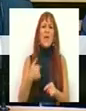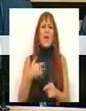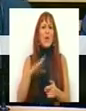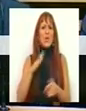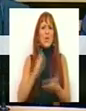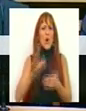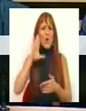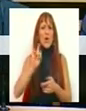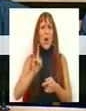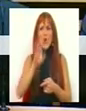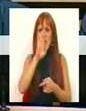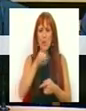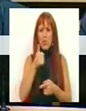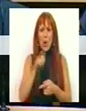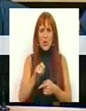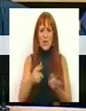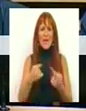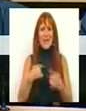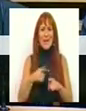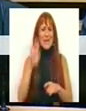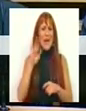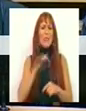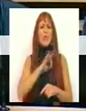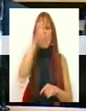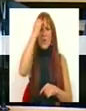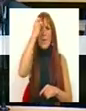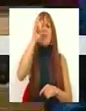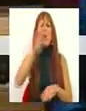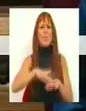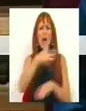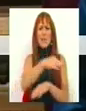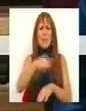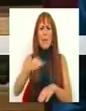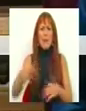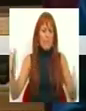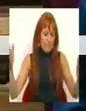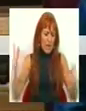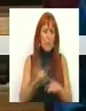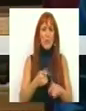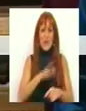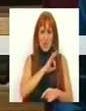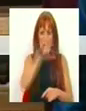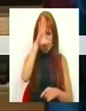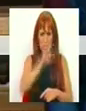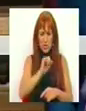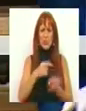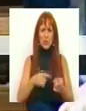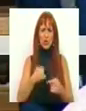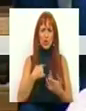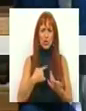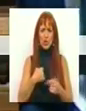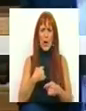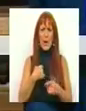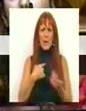não sei é se o Bloco de Esquerda sabe o que é que o Sr. Ministro pensa sobre as PPPs, porque o Sr. Ministro, que